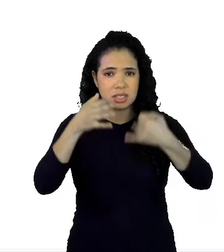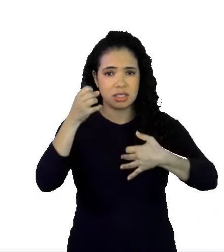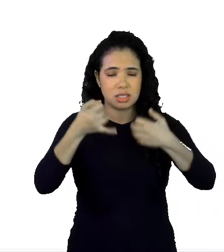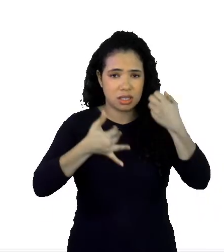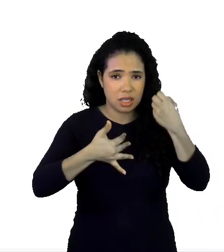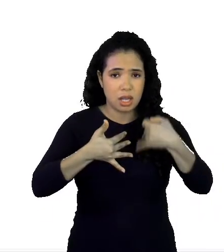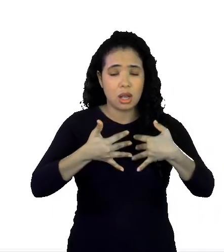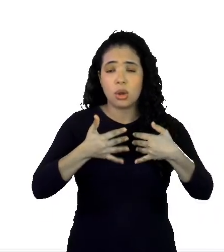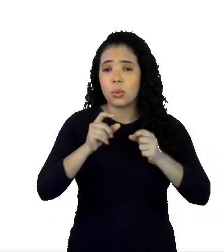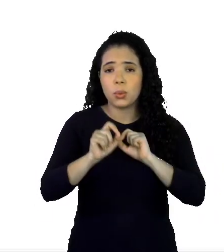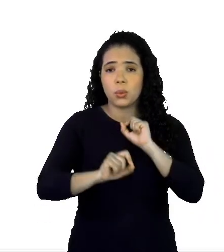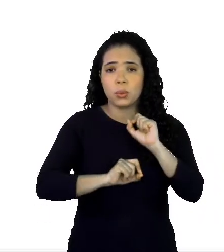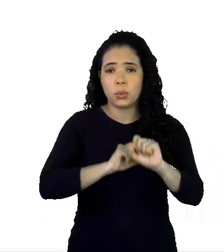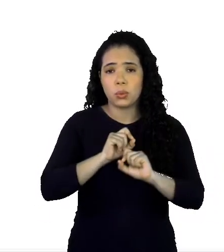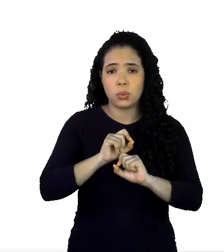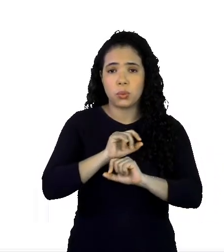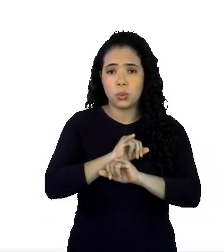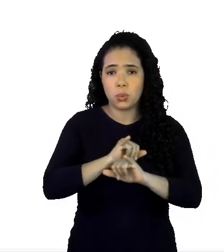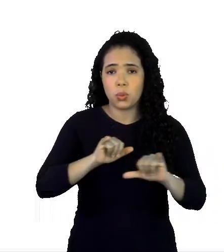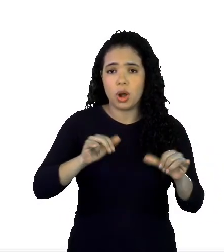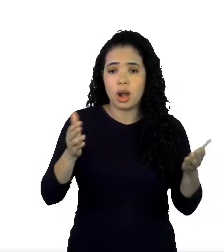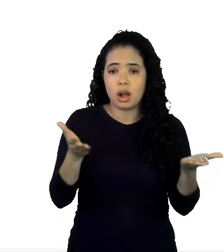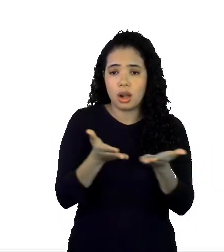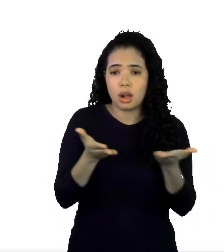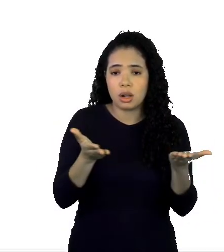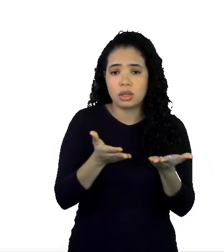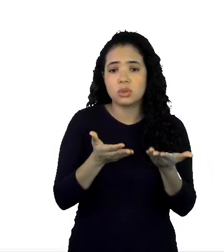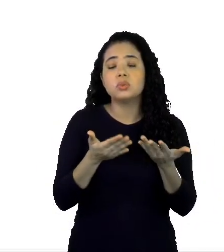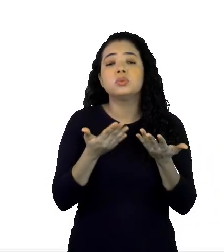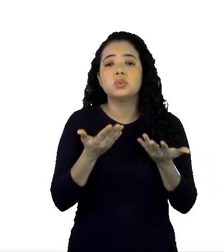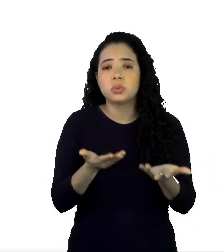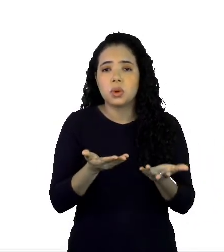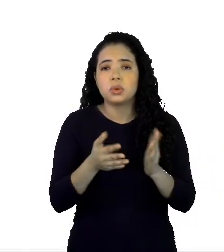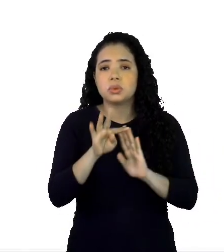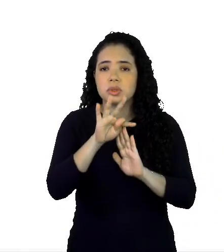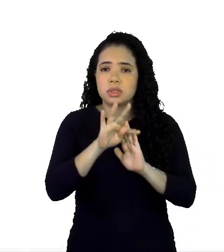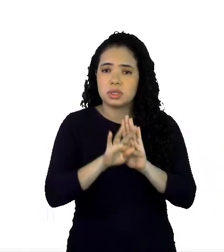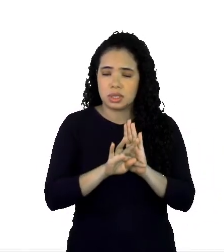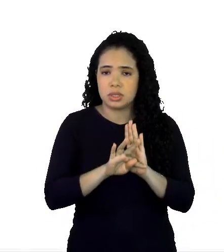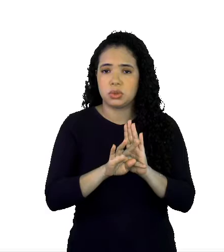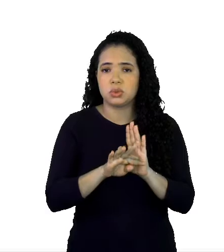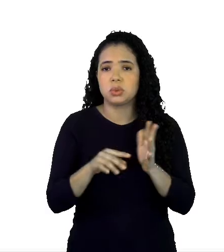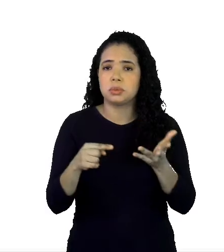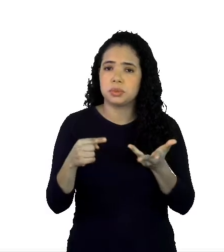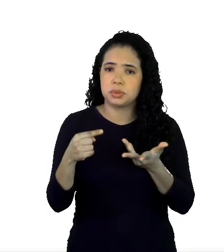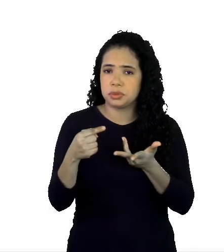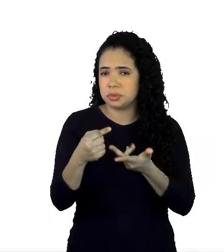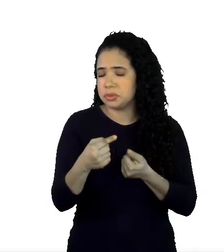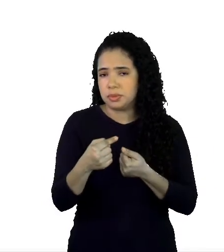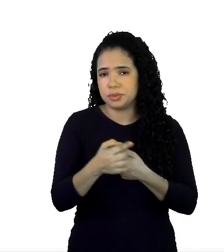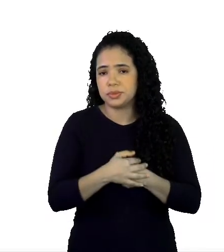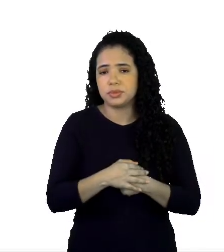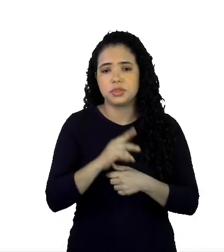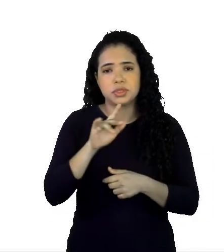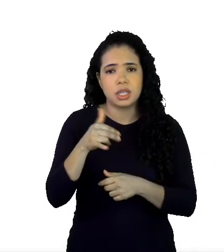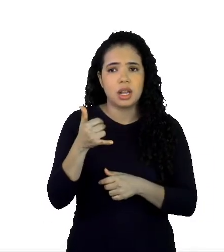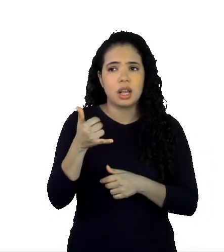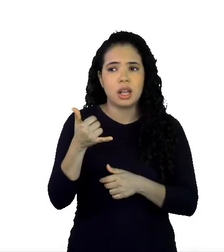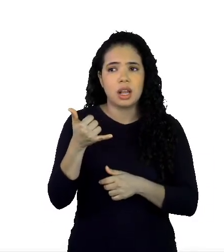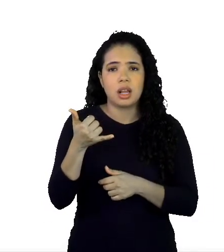atuais. Qual fato do cotidiano motivou a escrita desse texto? Então, qual é o fato? Quando ela fala, o celular